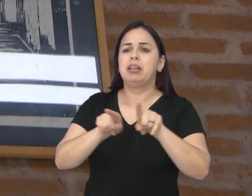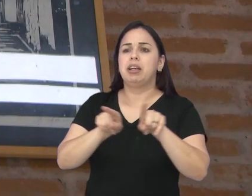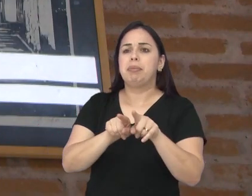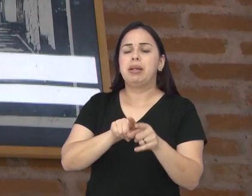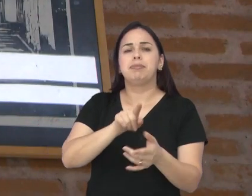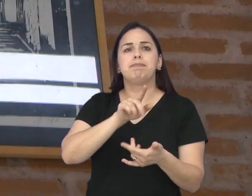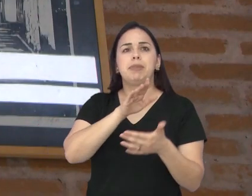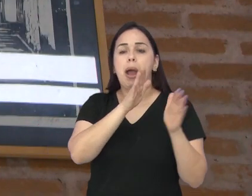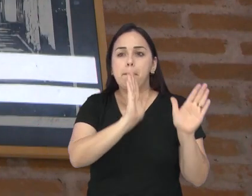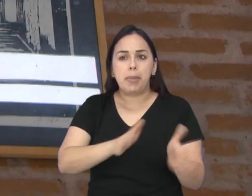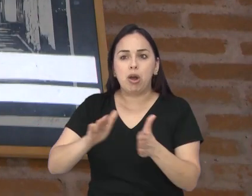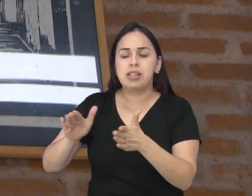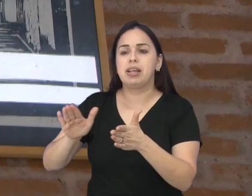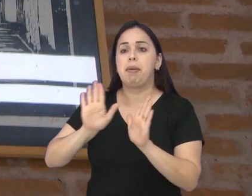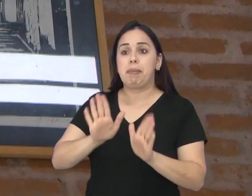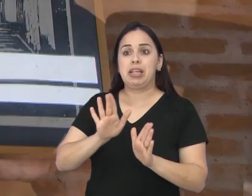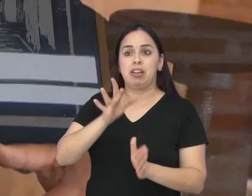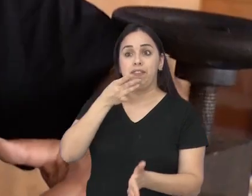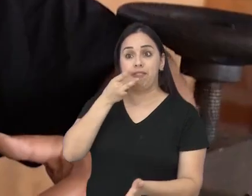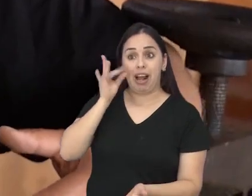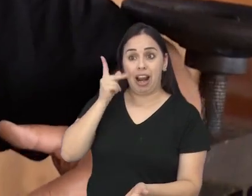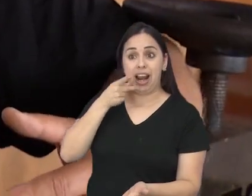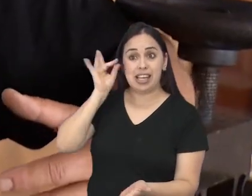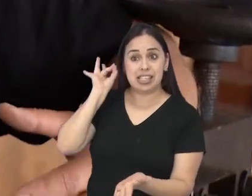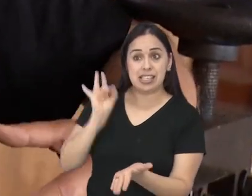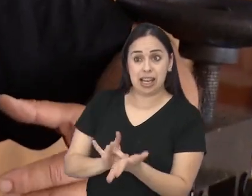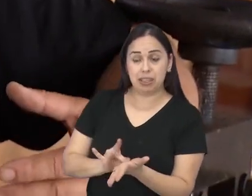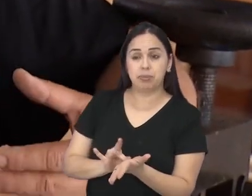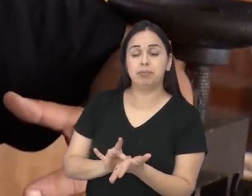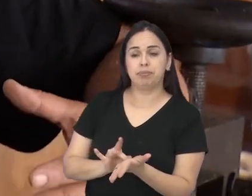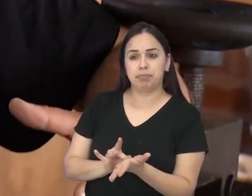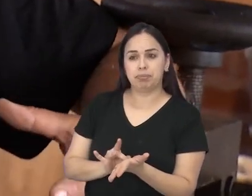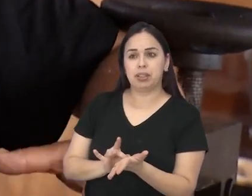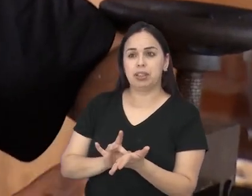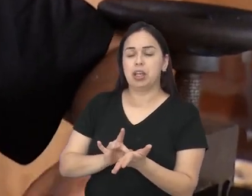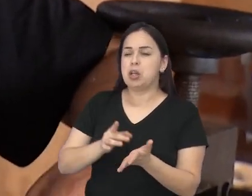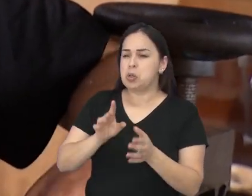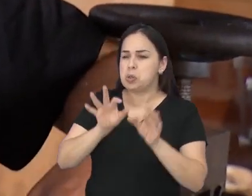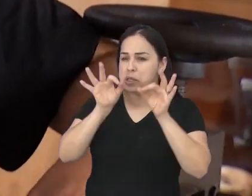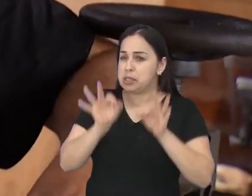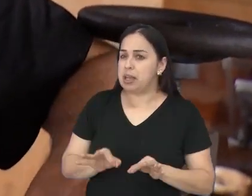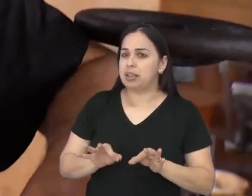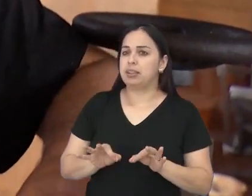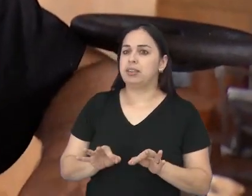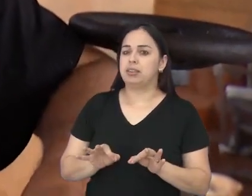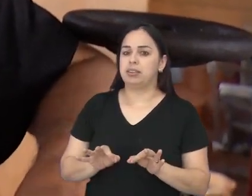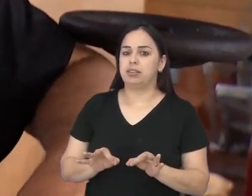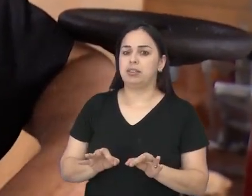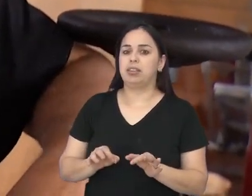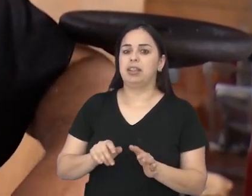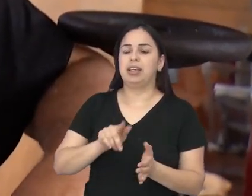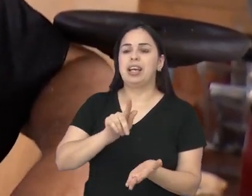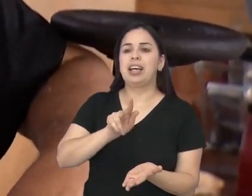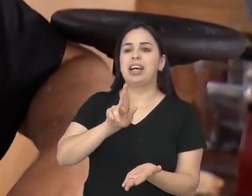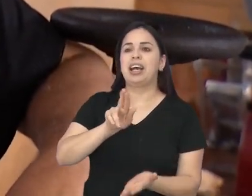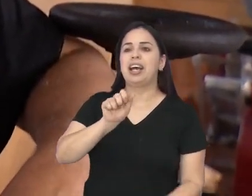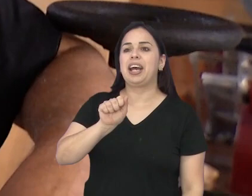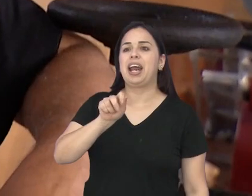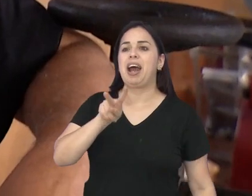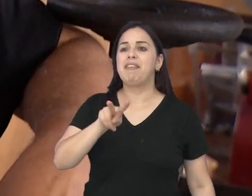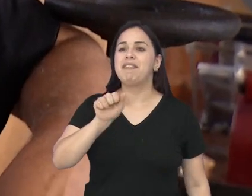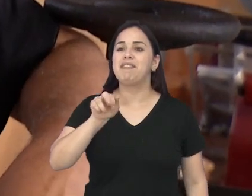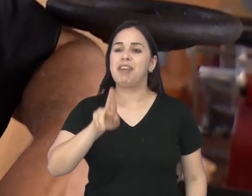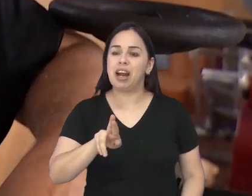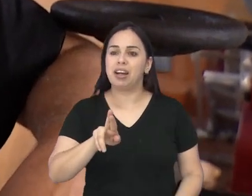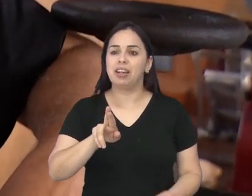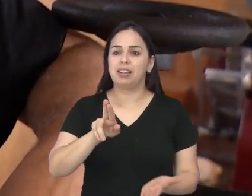gravura... Mas se for falar, se for para o correto mesmo, a gente diz: gravar é o ato de